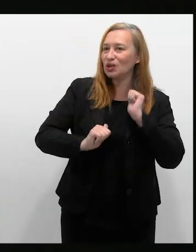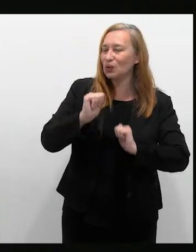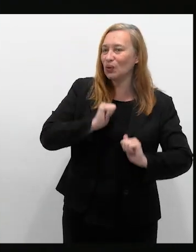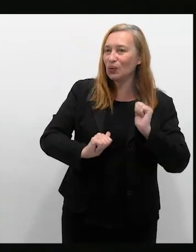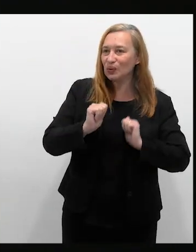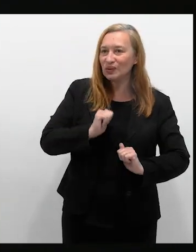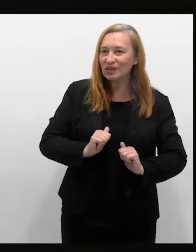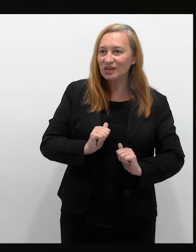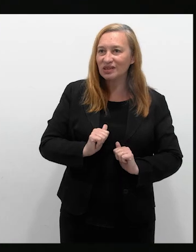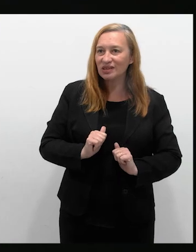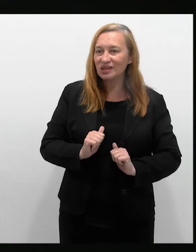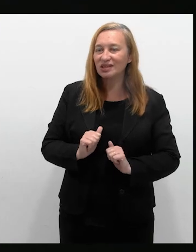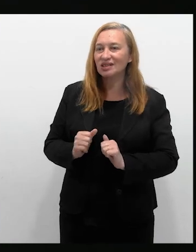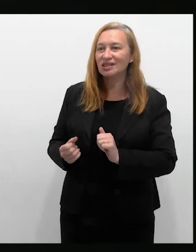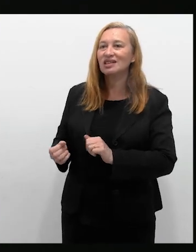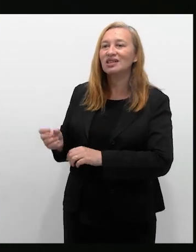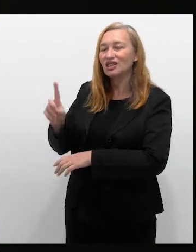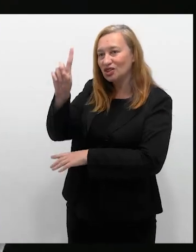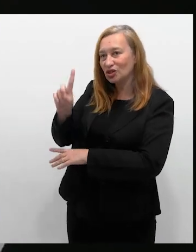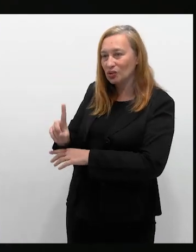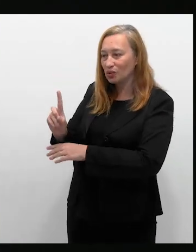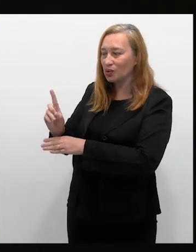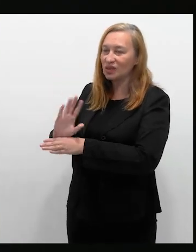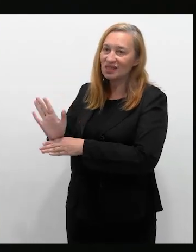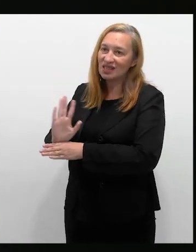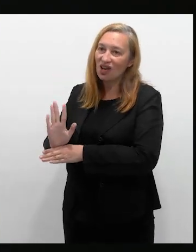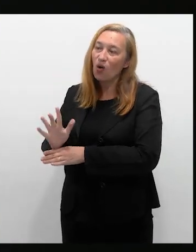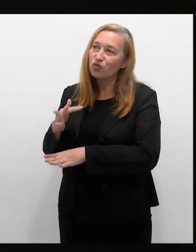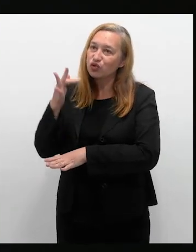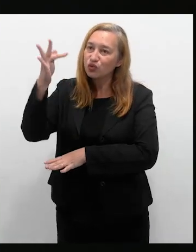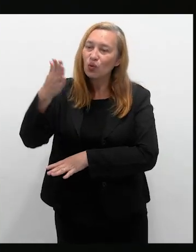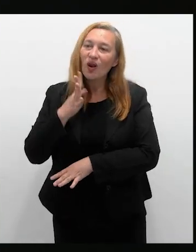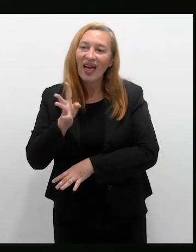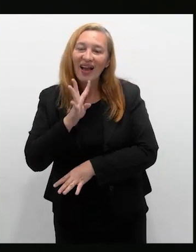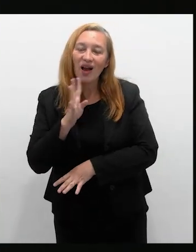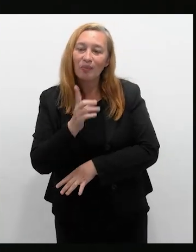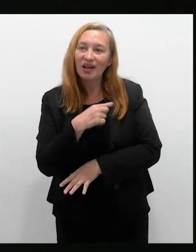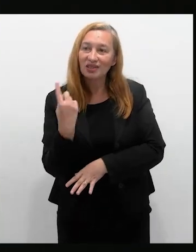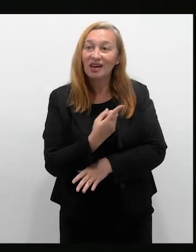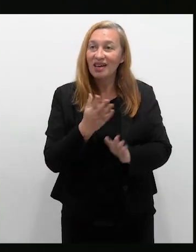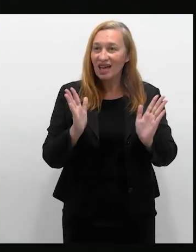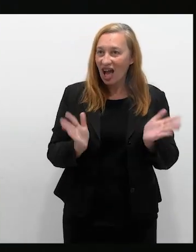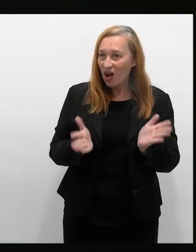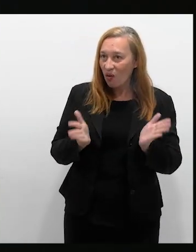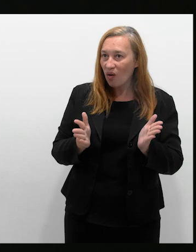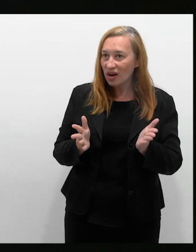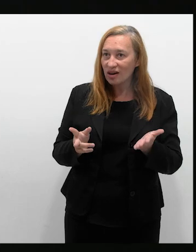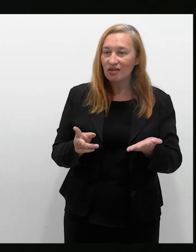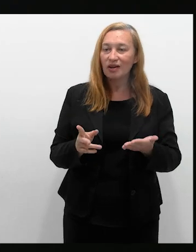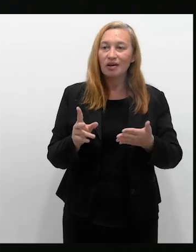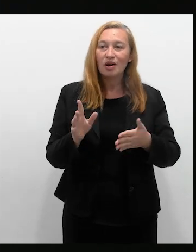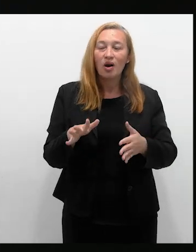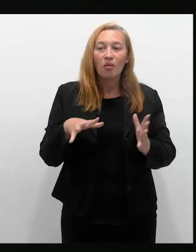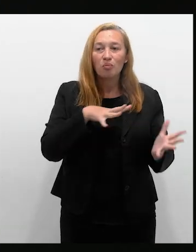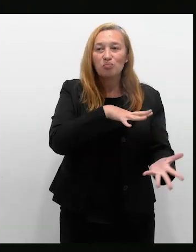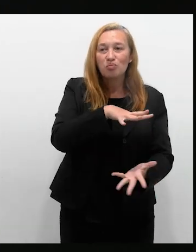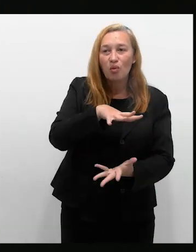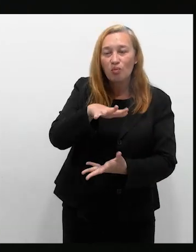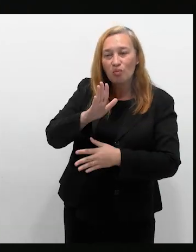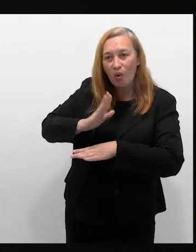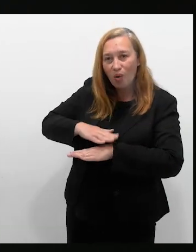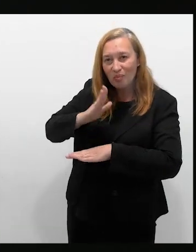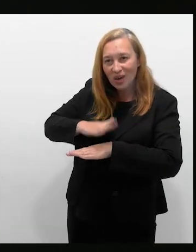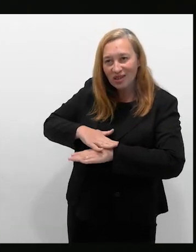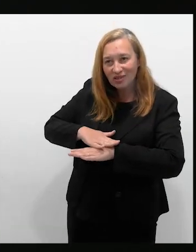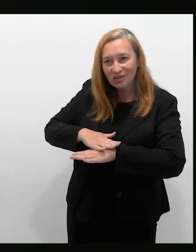muitos outros atores, atrizes, cineastas, né, que façam um futuro mais bacana para nós, né? E agora a gente vai